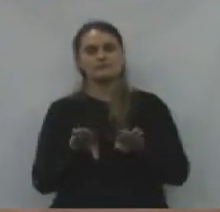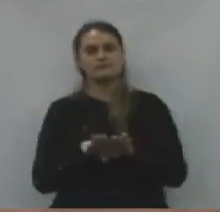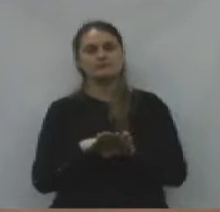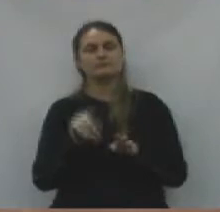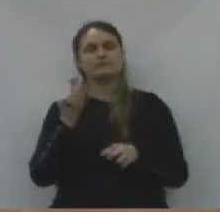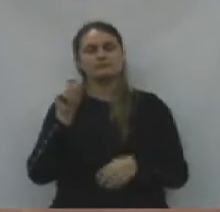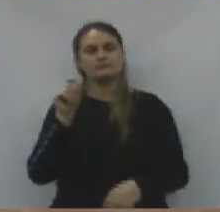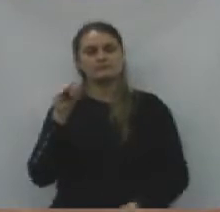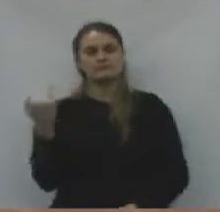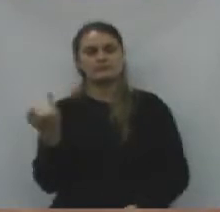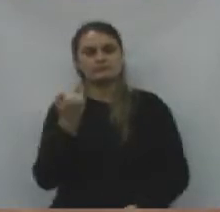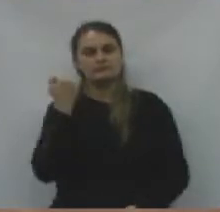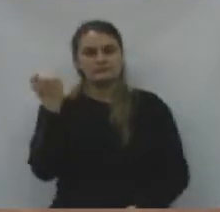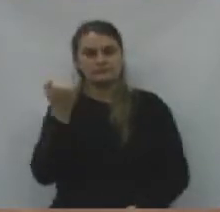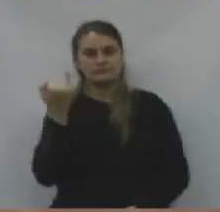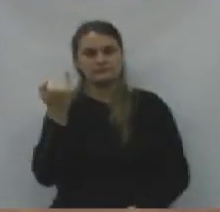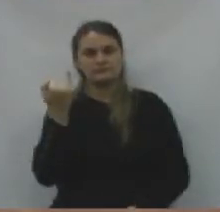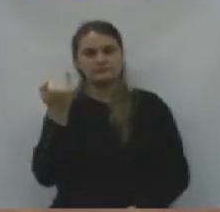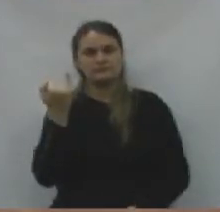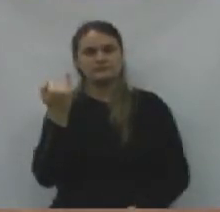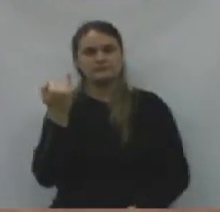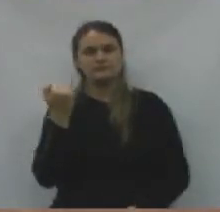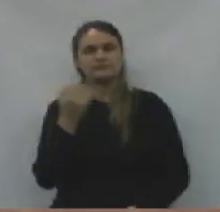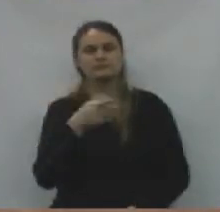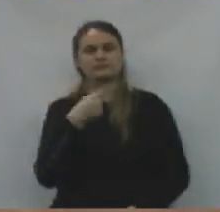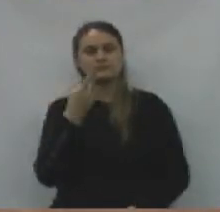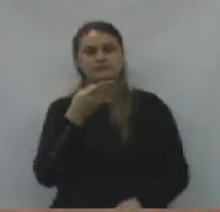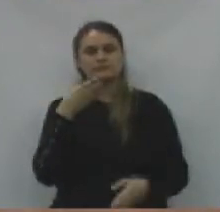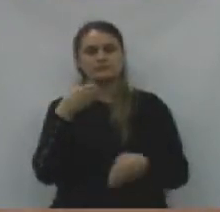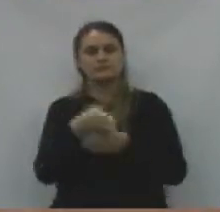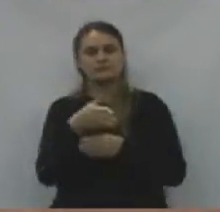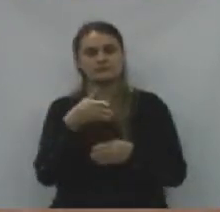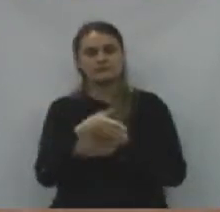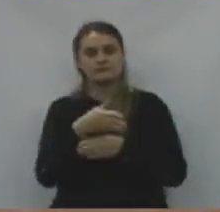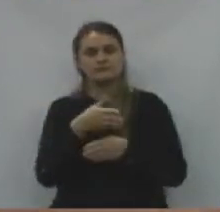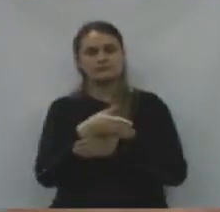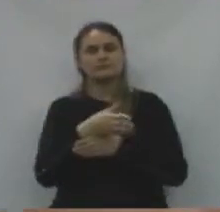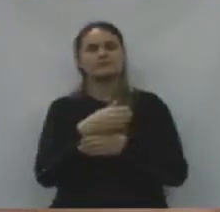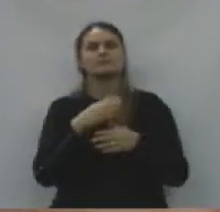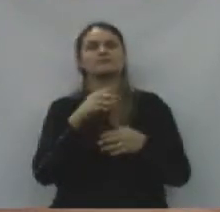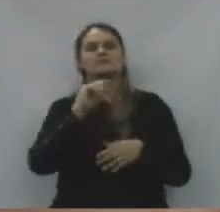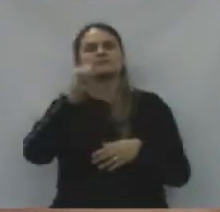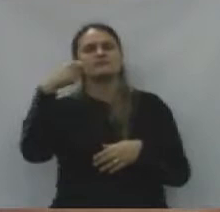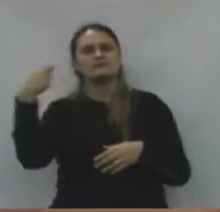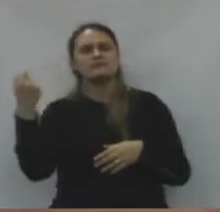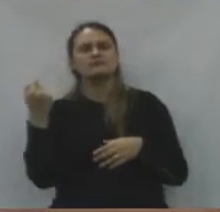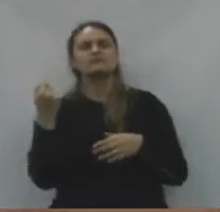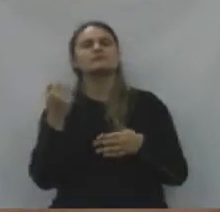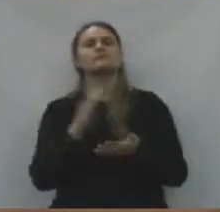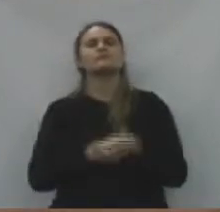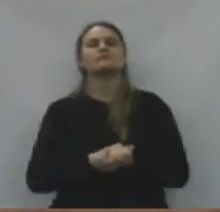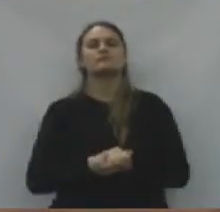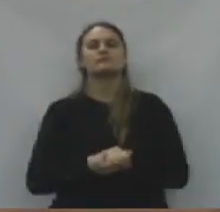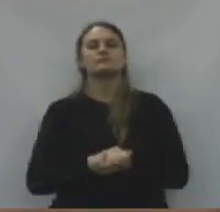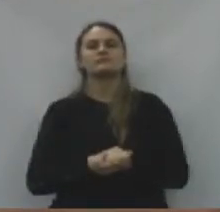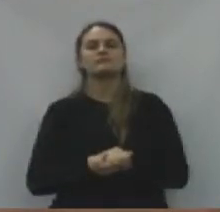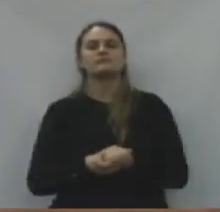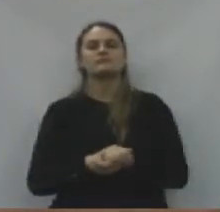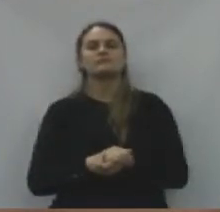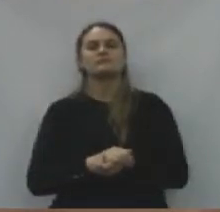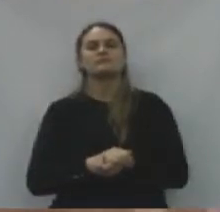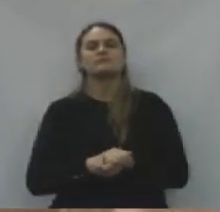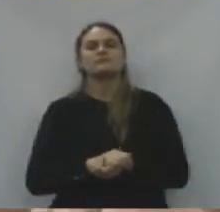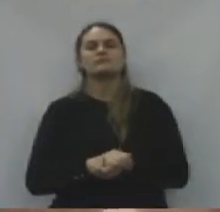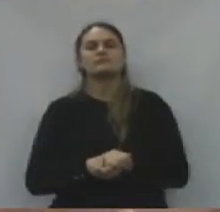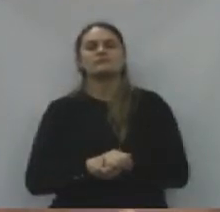muito importante nesse registro é a participação das entidades envolvidas assim como